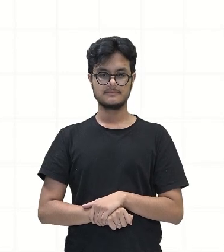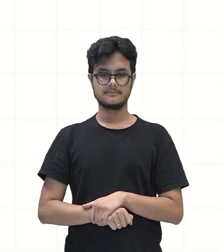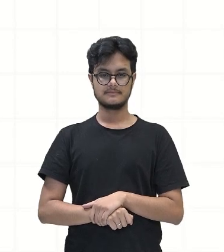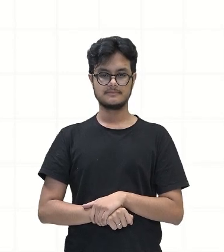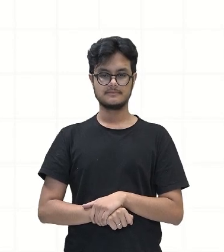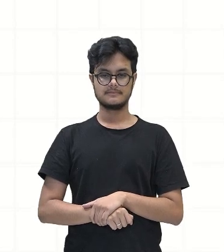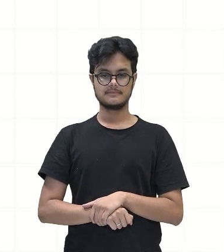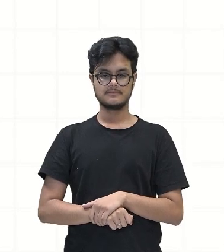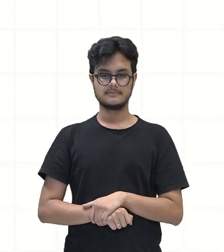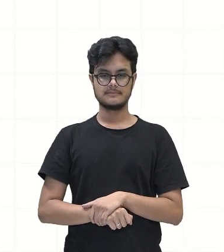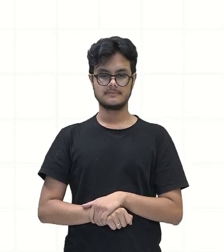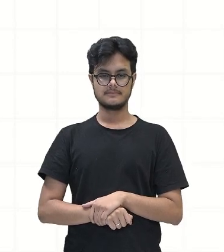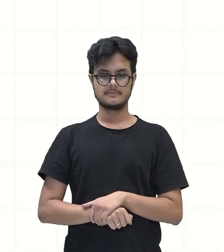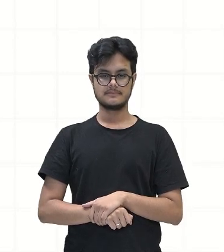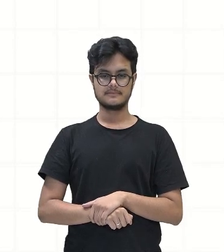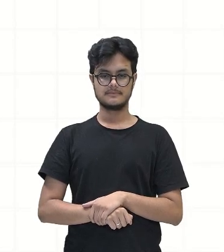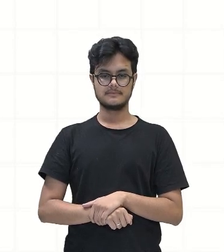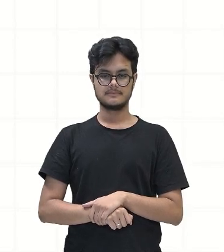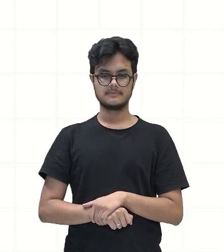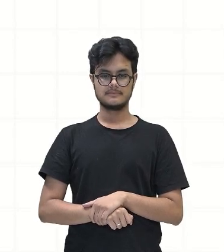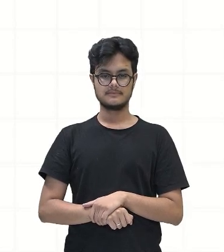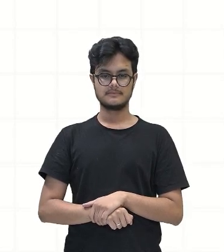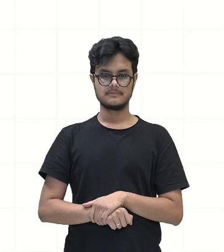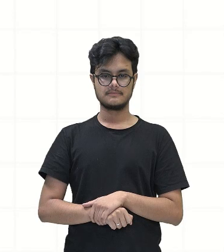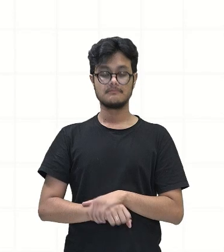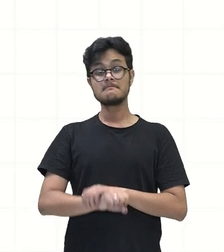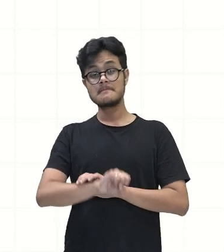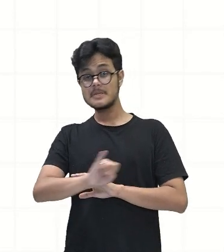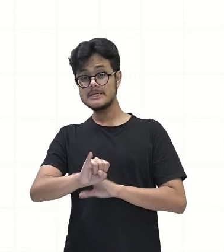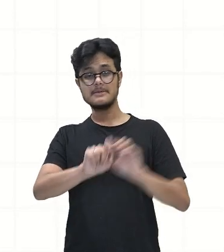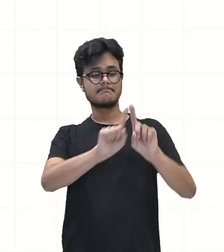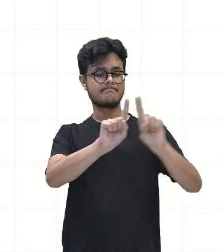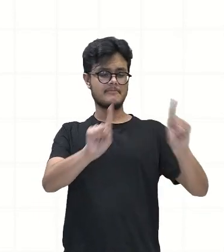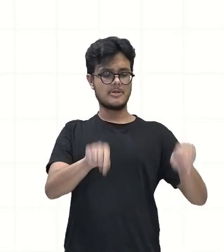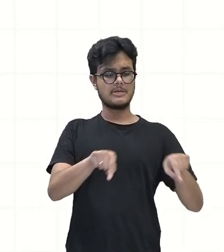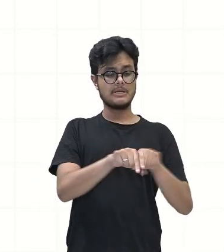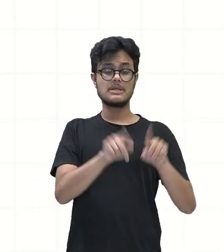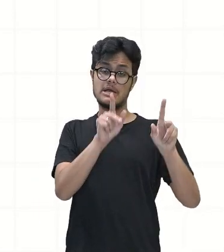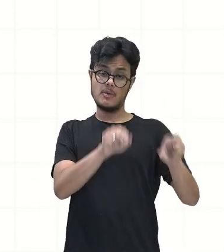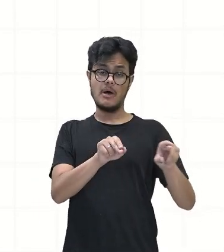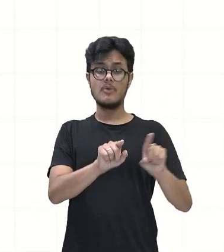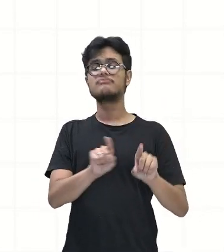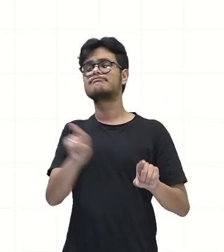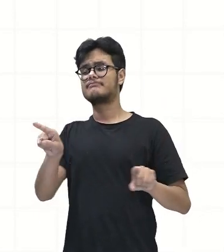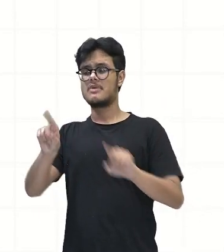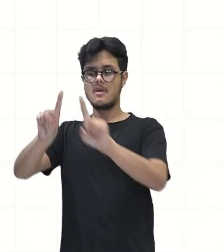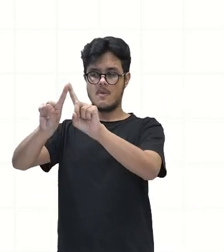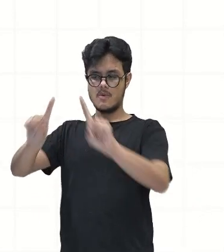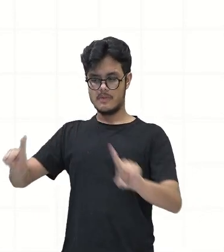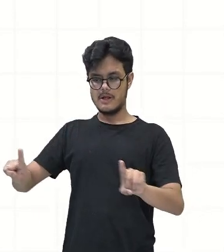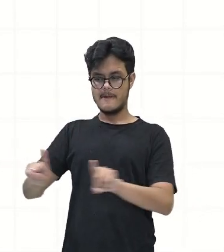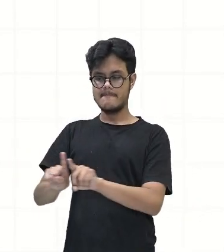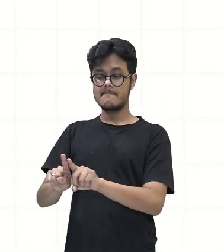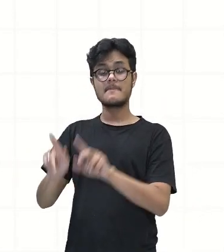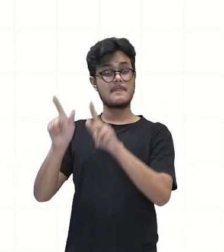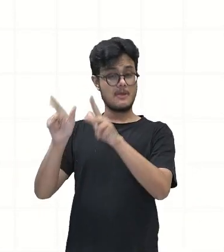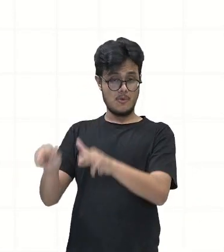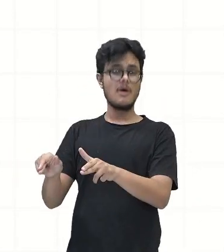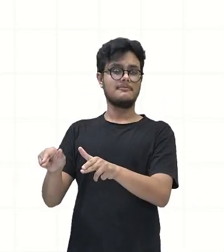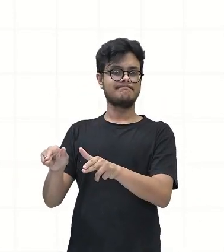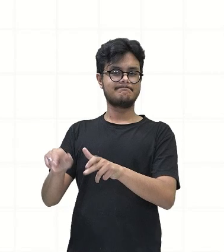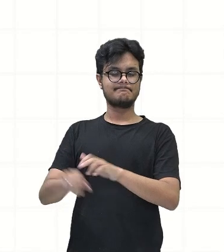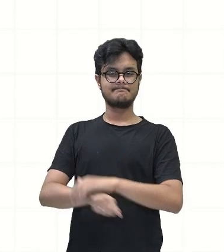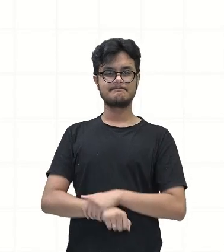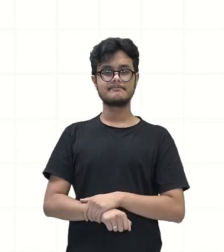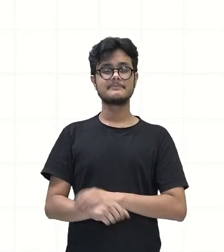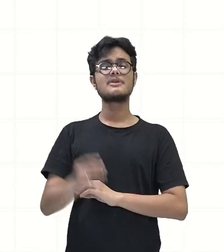lados iguais, né? Então, assim como o quadrado tem os 4 lados iguais, o triângulo equilátero, ele tem os